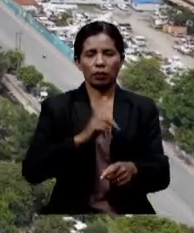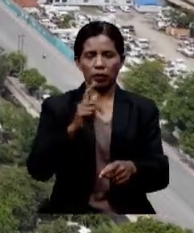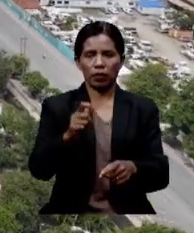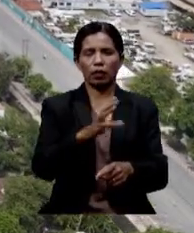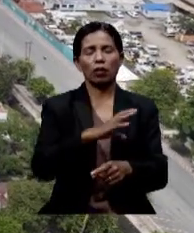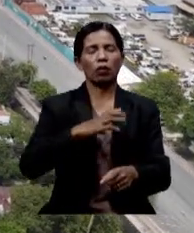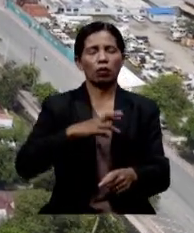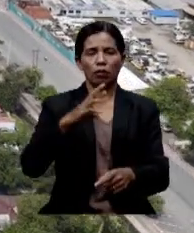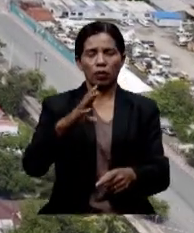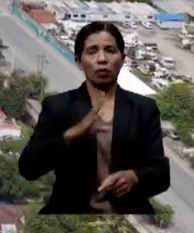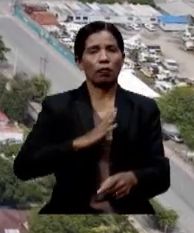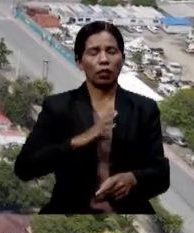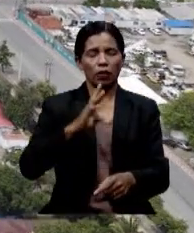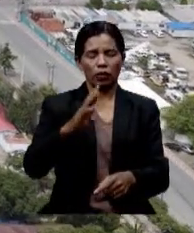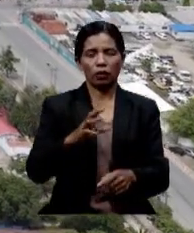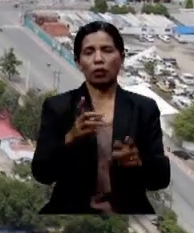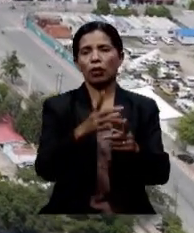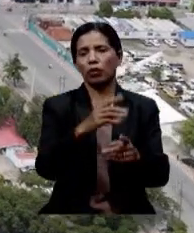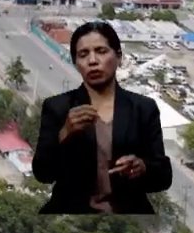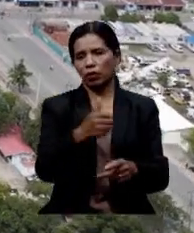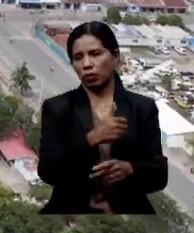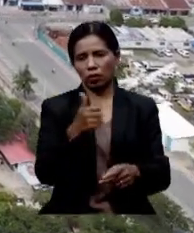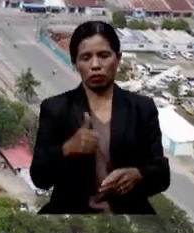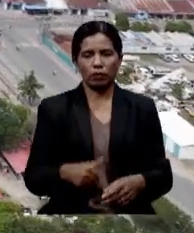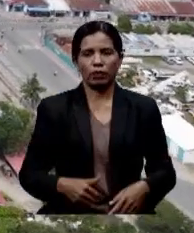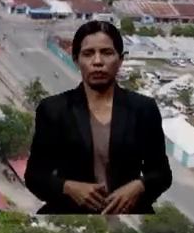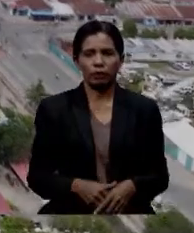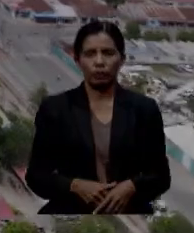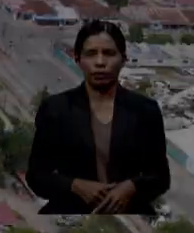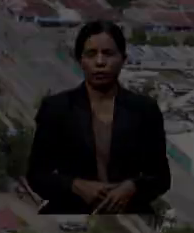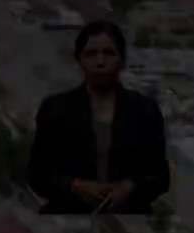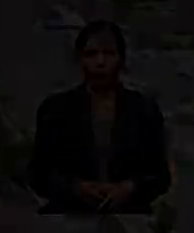comoro, becora no sira selo tang. Equipa cobertura, GMN.